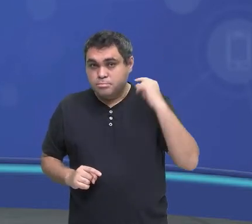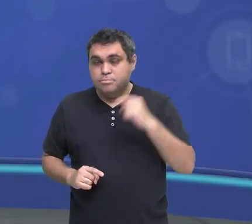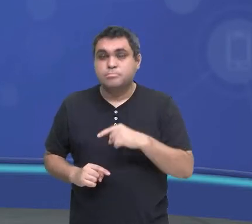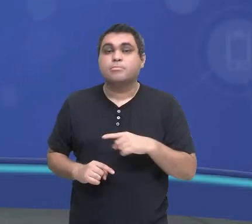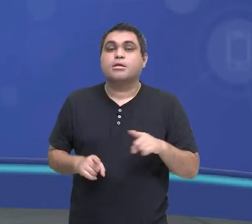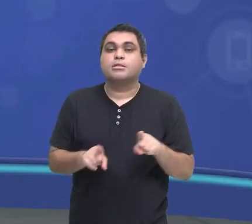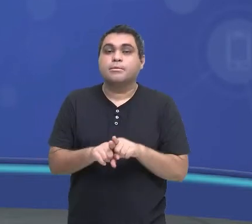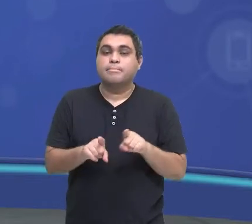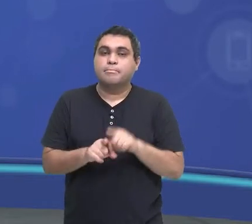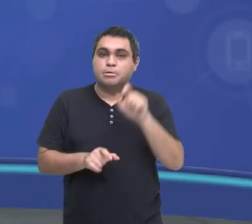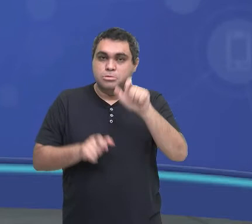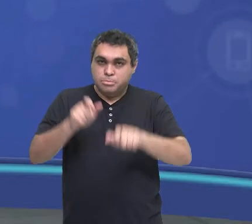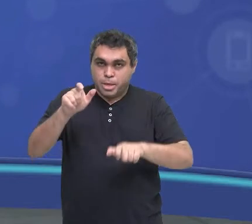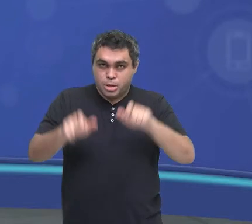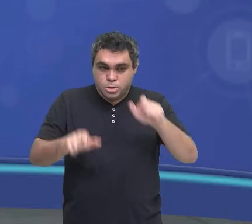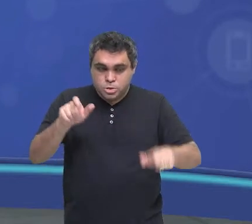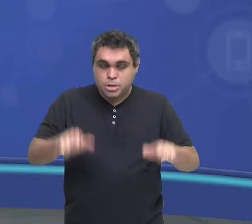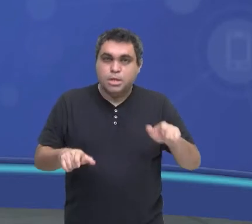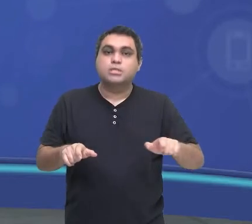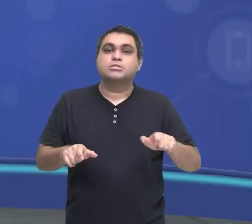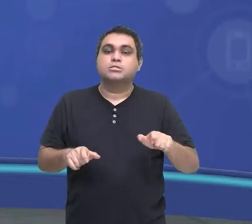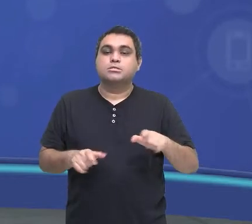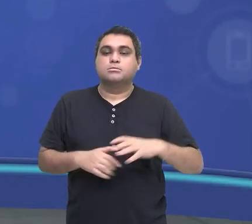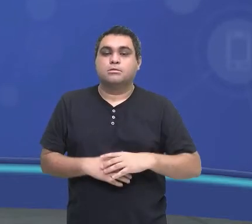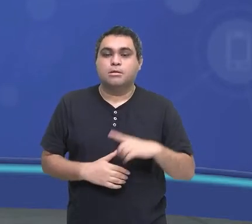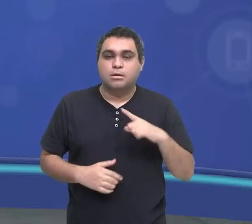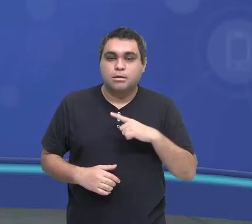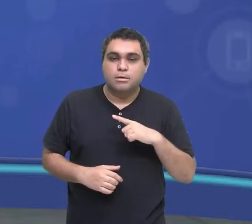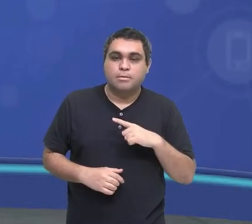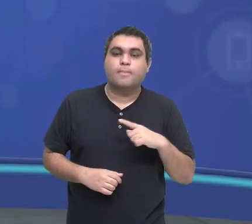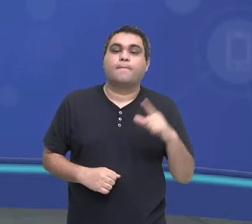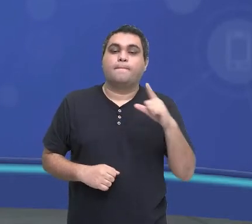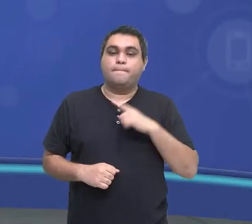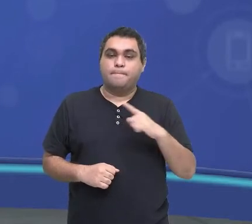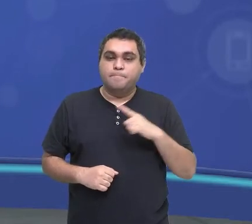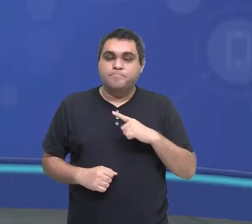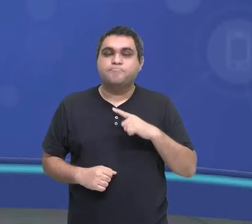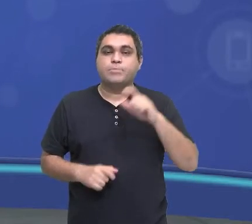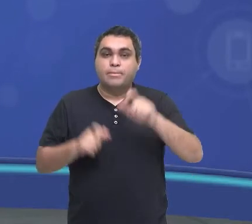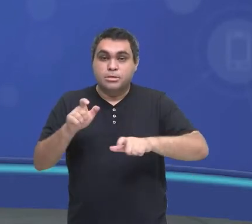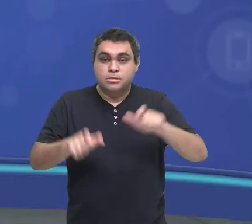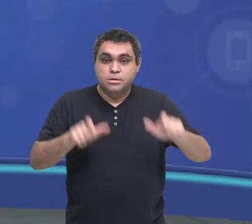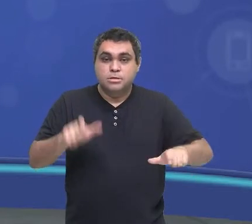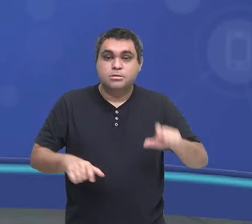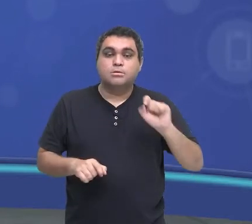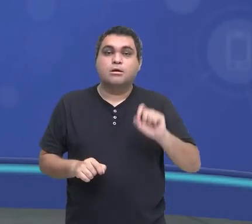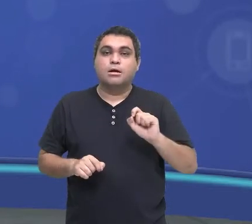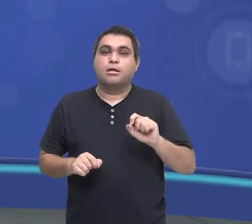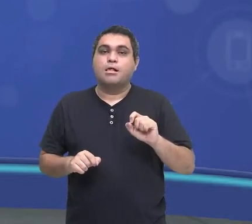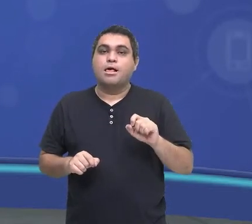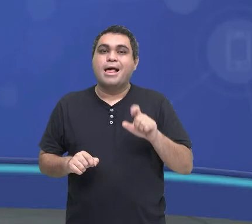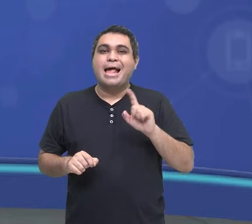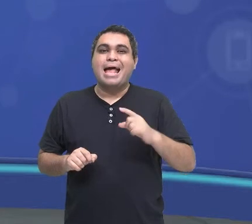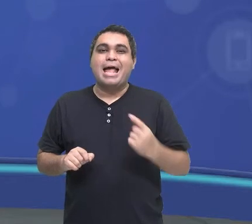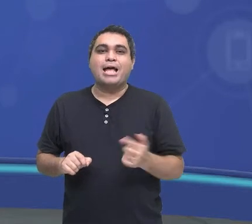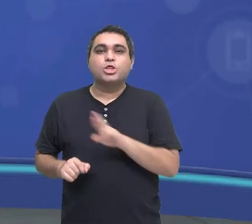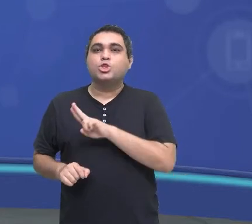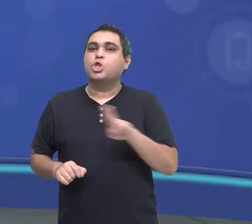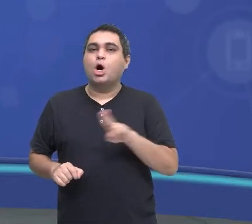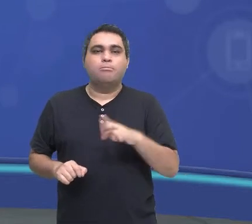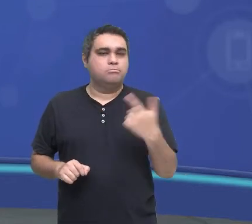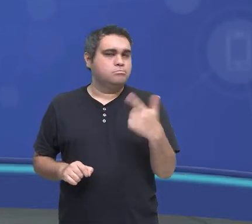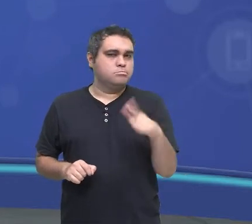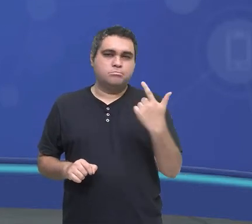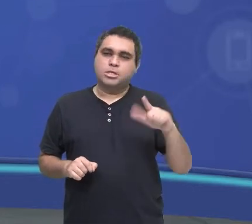Quanto aos personagens, olha só. Temos personagens? Temos personagens? Temos. Os personagens, eles não representam indivíduos definidos,